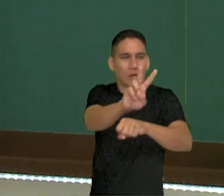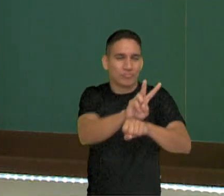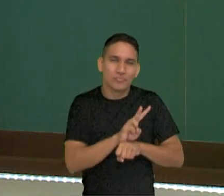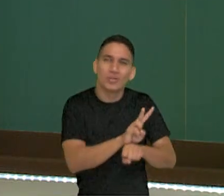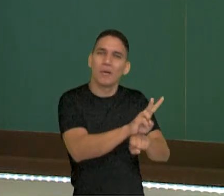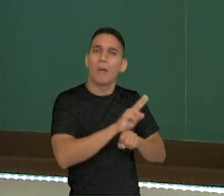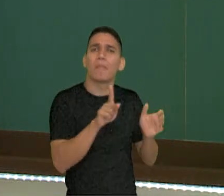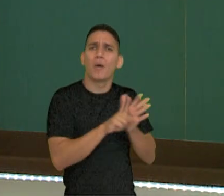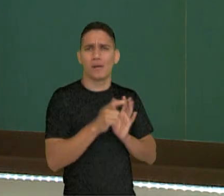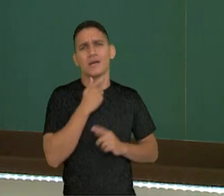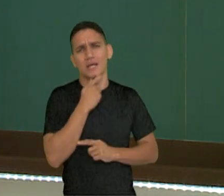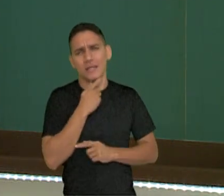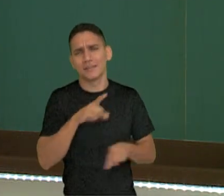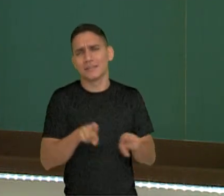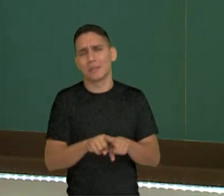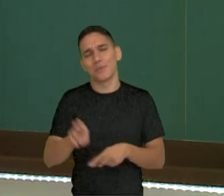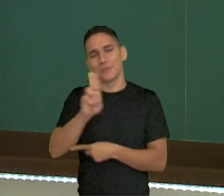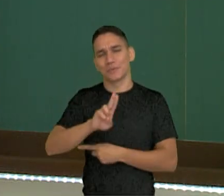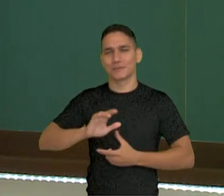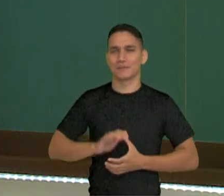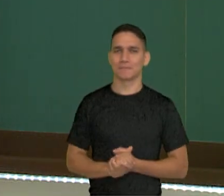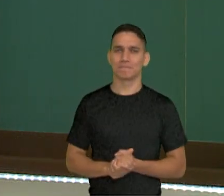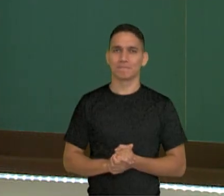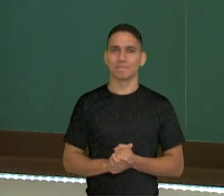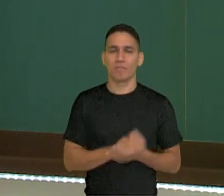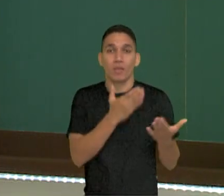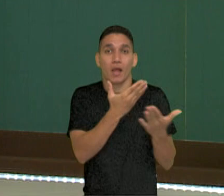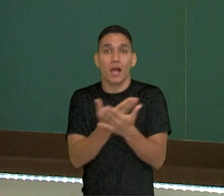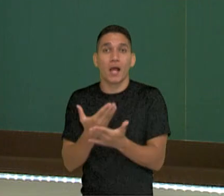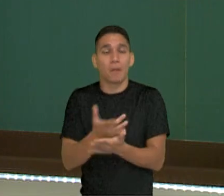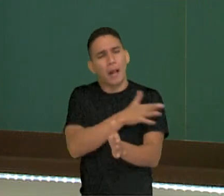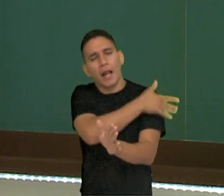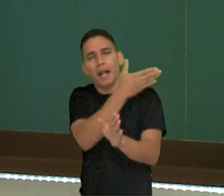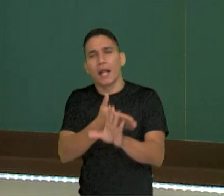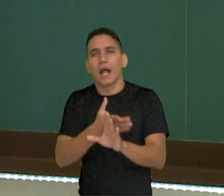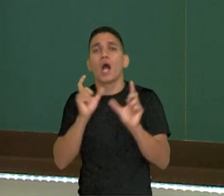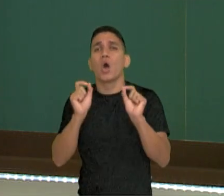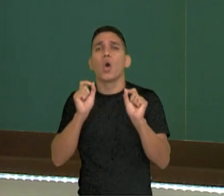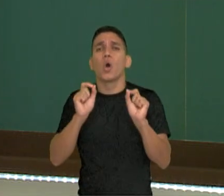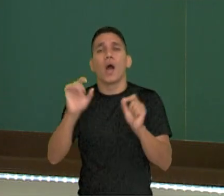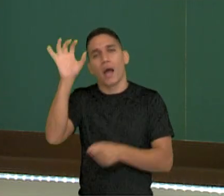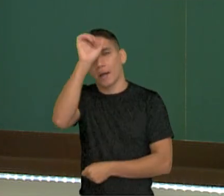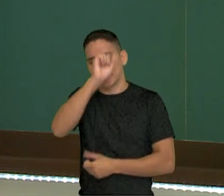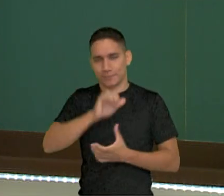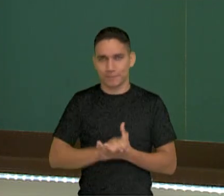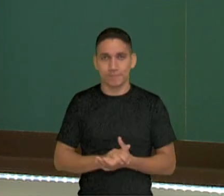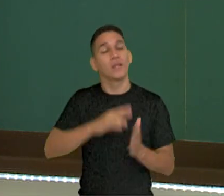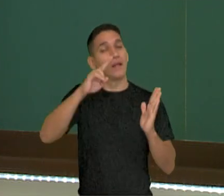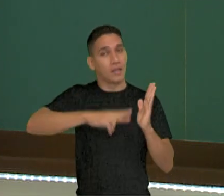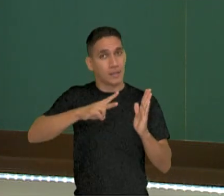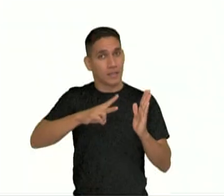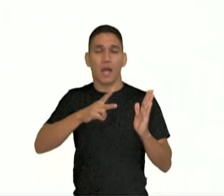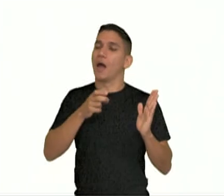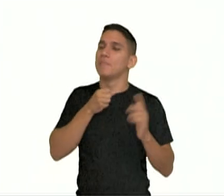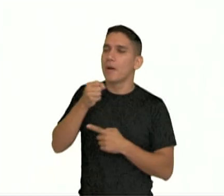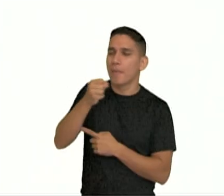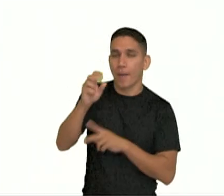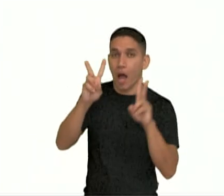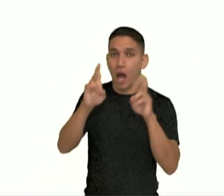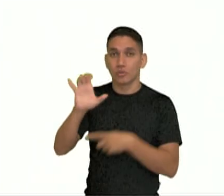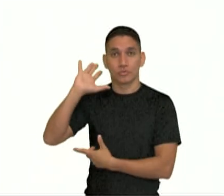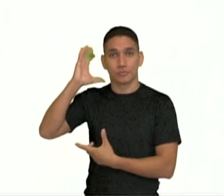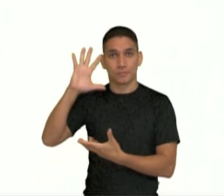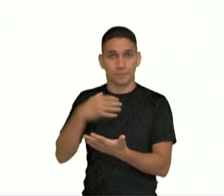palavrinhas inglesas aí, tá? O que estudamos nesta aula? Então, lemos uma reportagem sobre